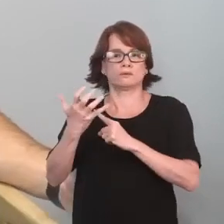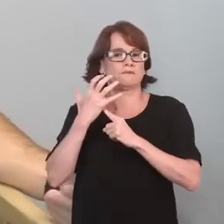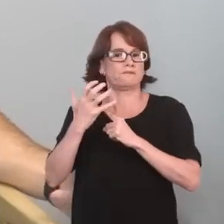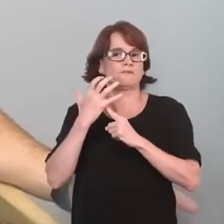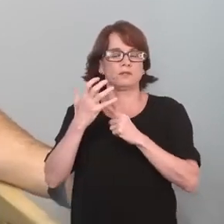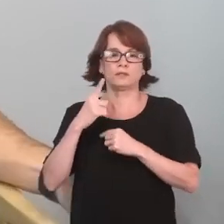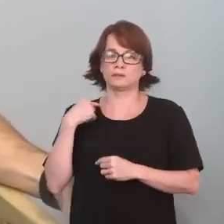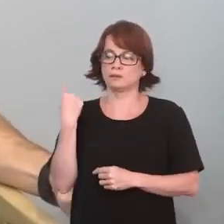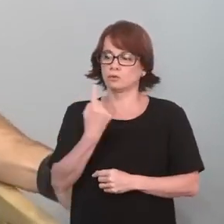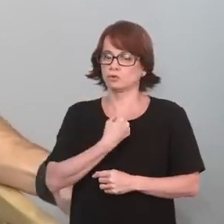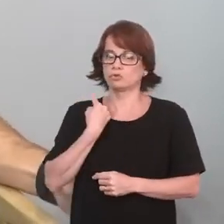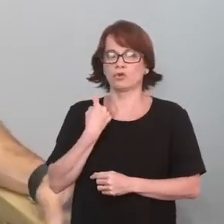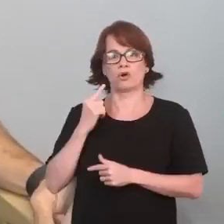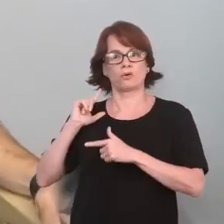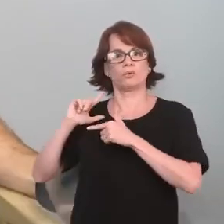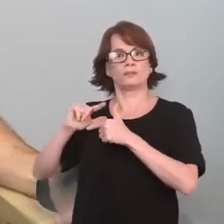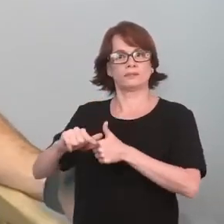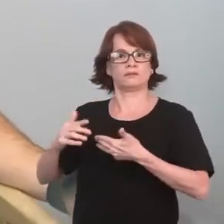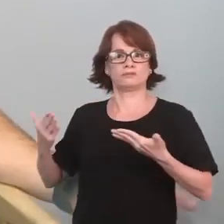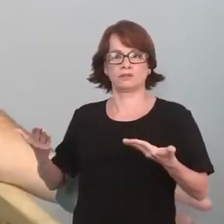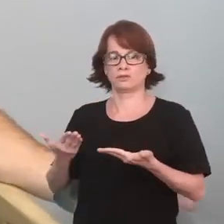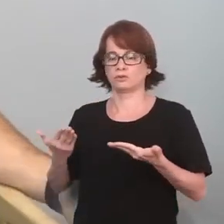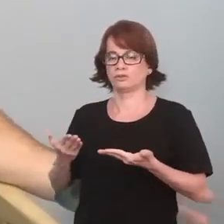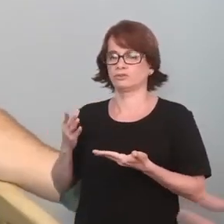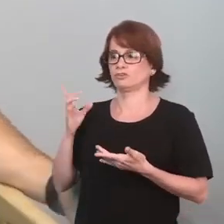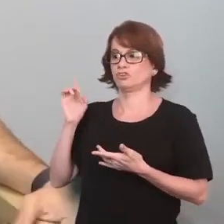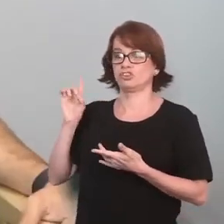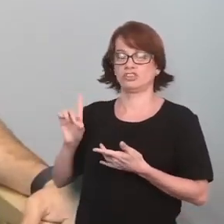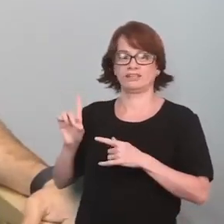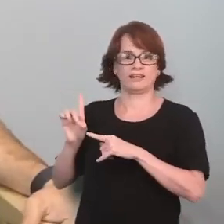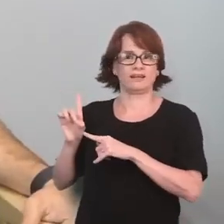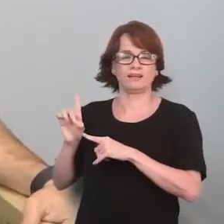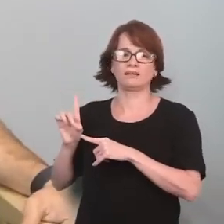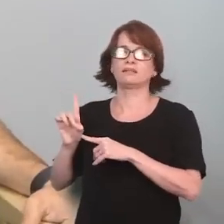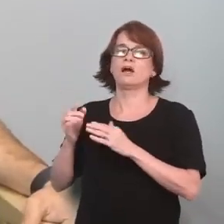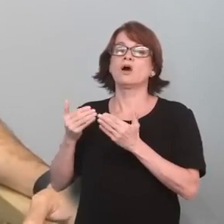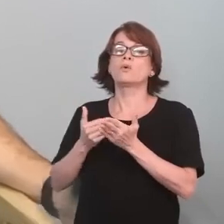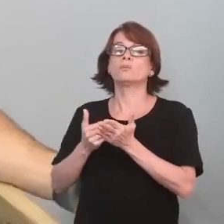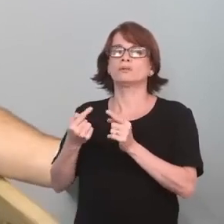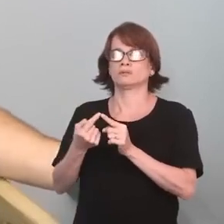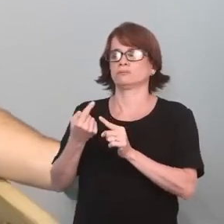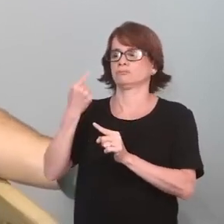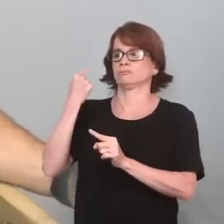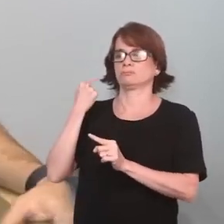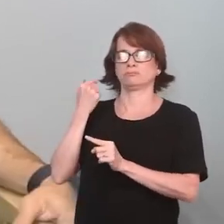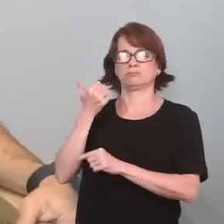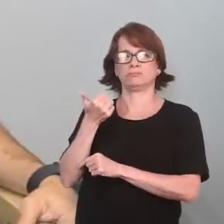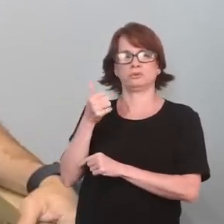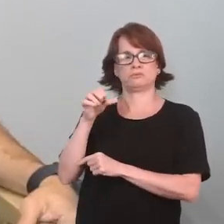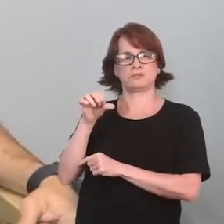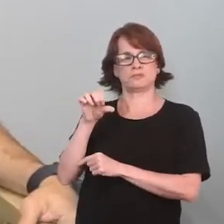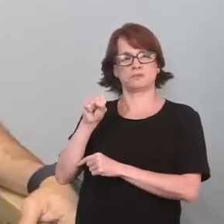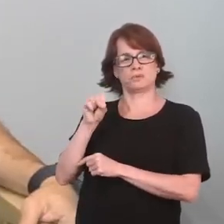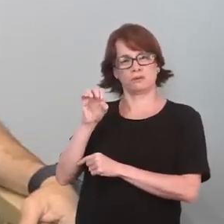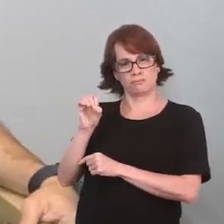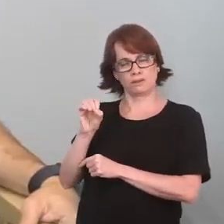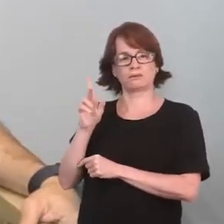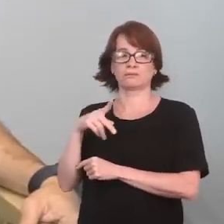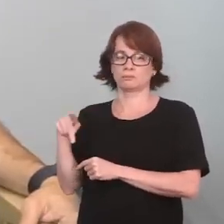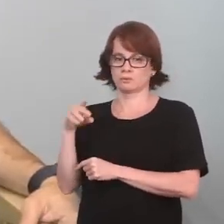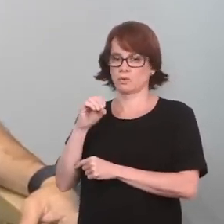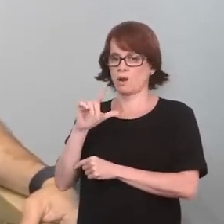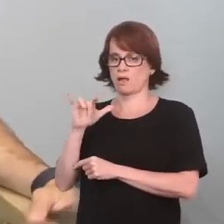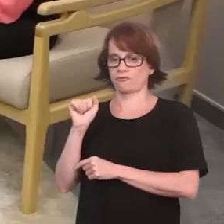obra influenciou o que a gente vive hoje e o que hoje existe de direita no Brasil, né? Começou um trabalho lá na década de 80,